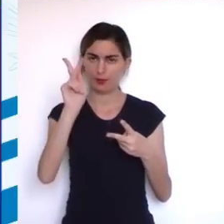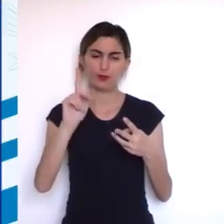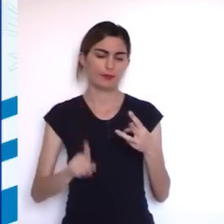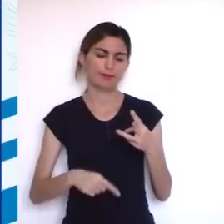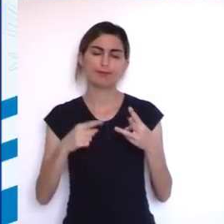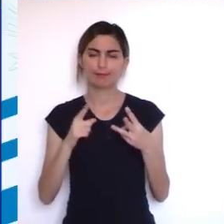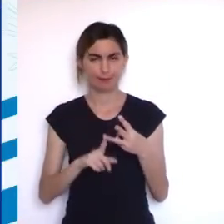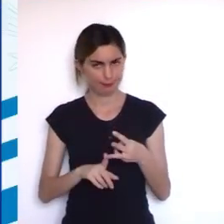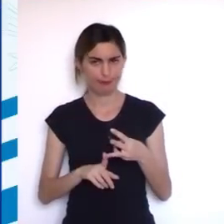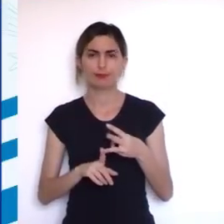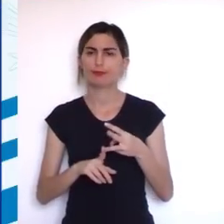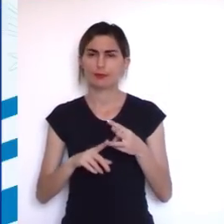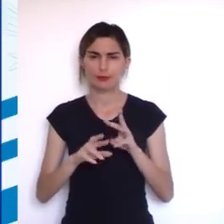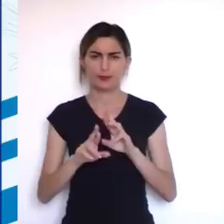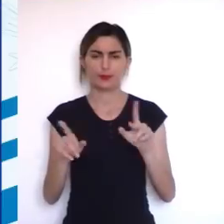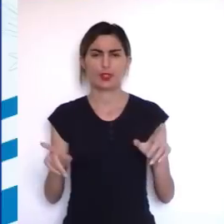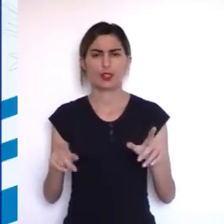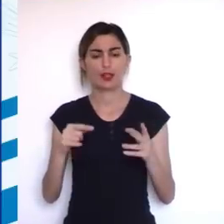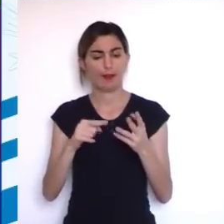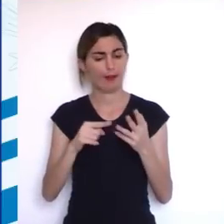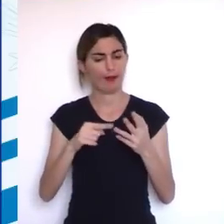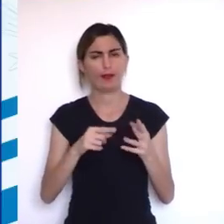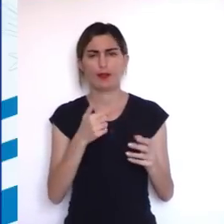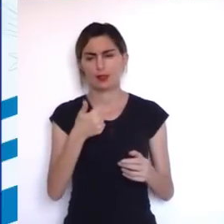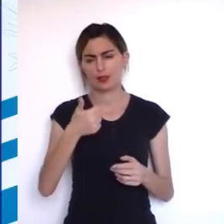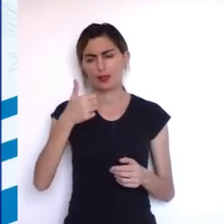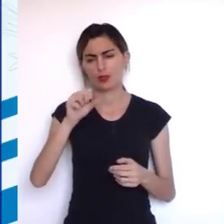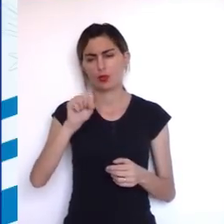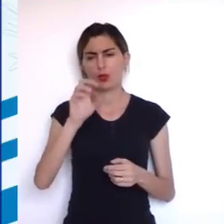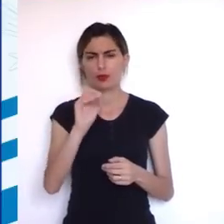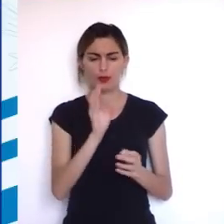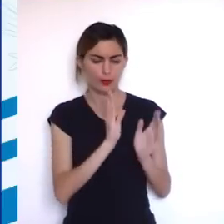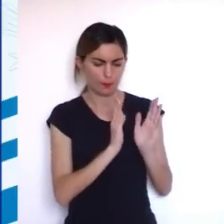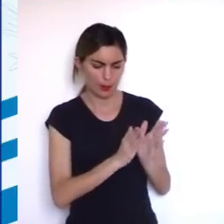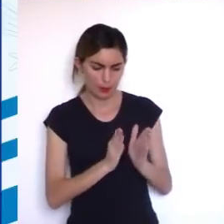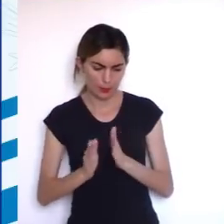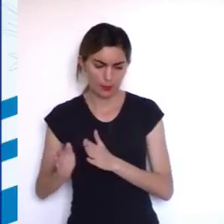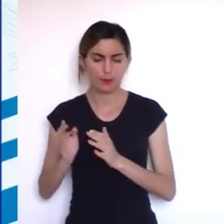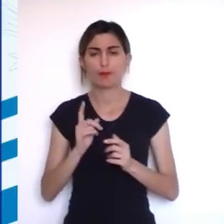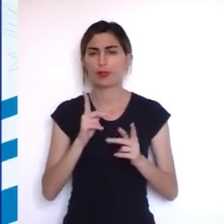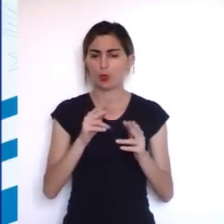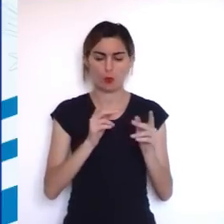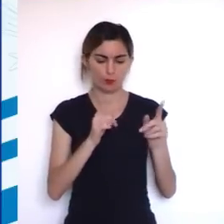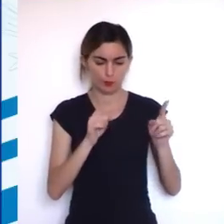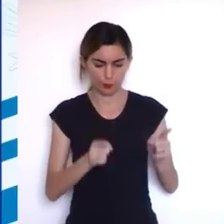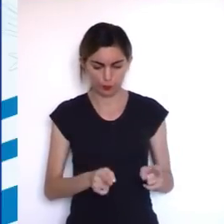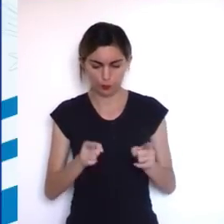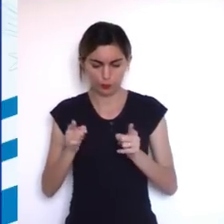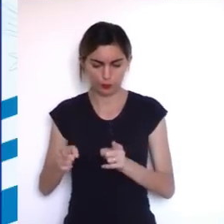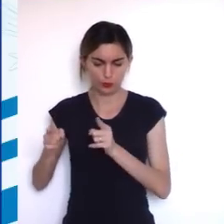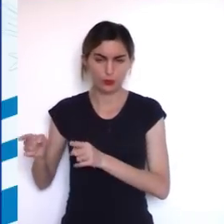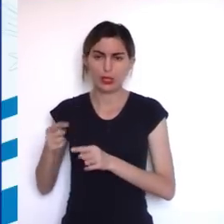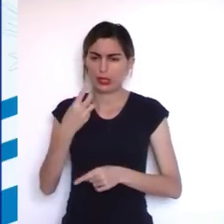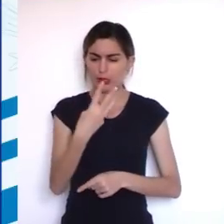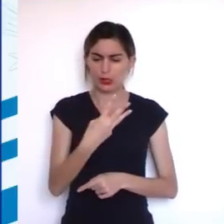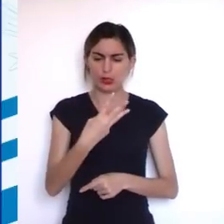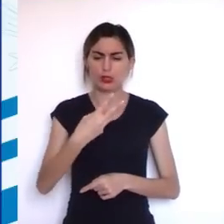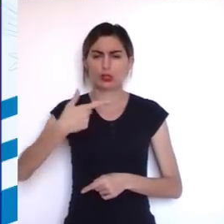né, e da Kelvin. Ela vai ser dividida em 180 partes iguais, no intervalo que vai